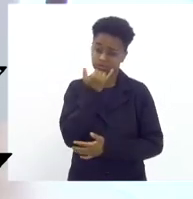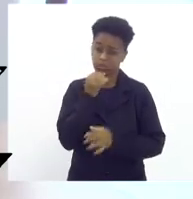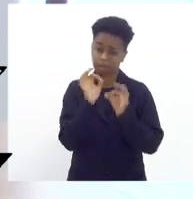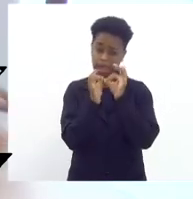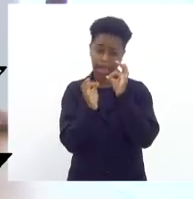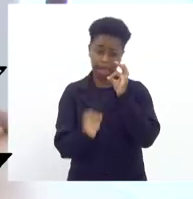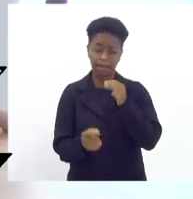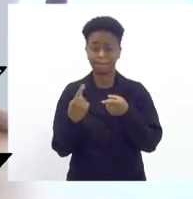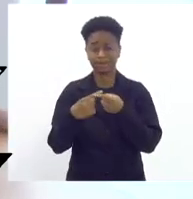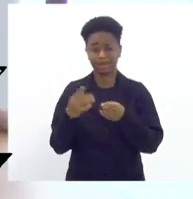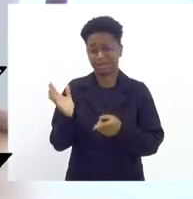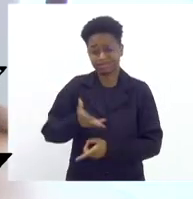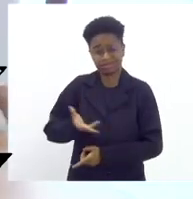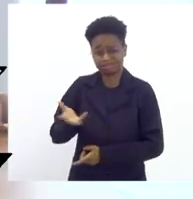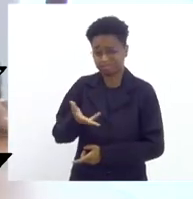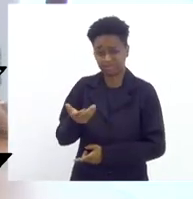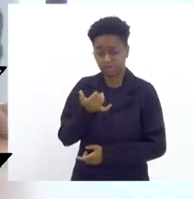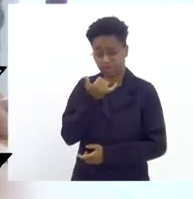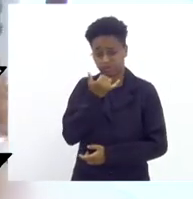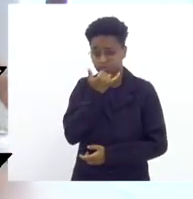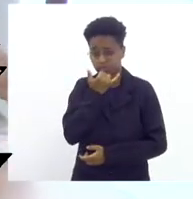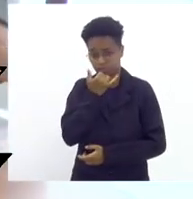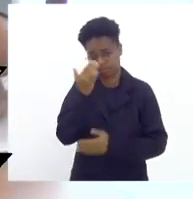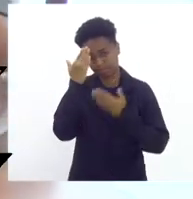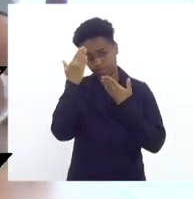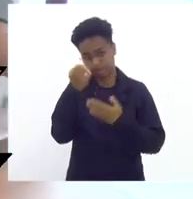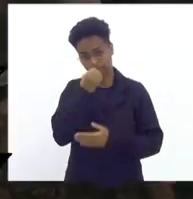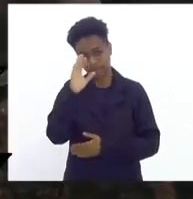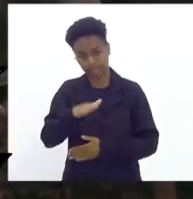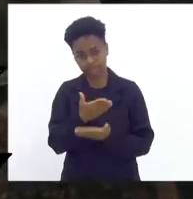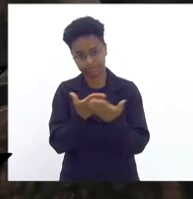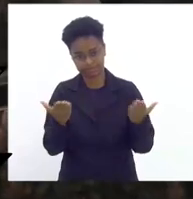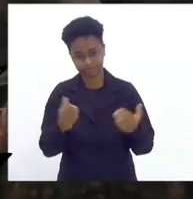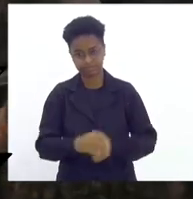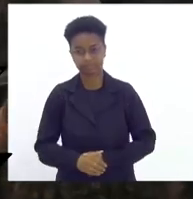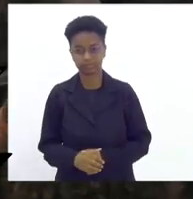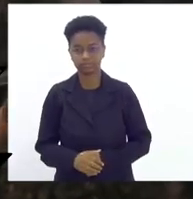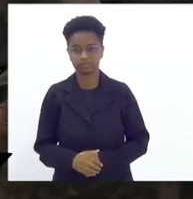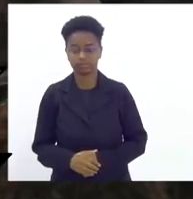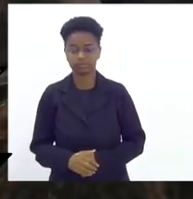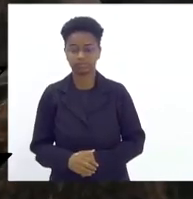porque é muita correria tá bom muito obrigado aí boa tarde a todos